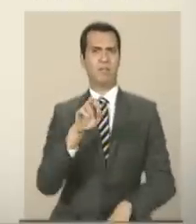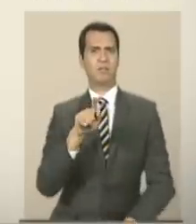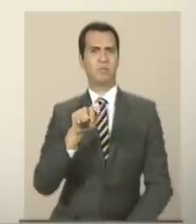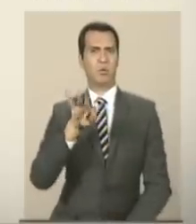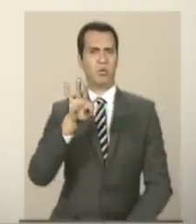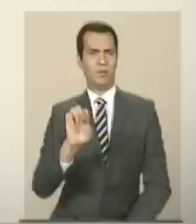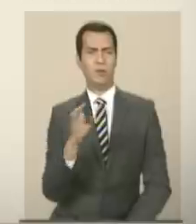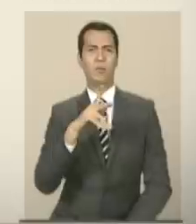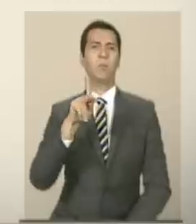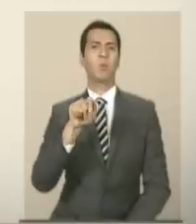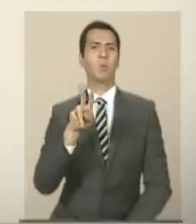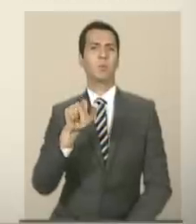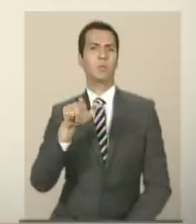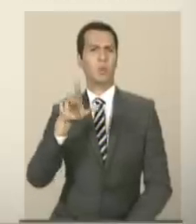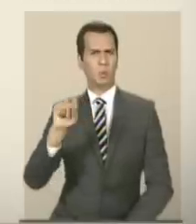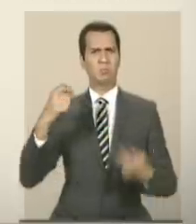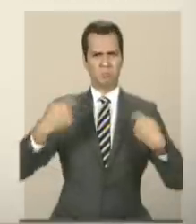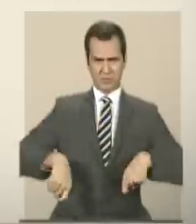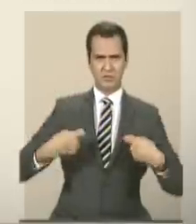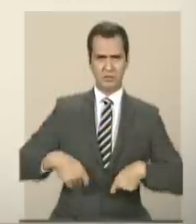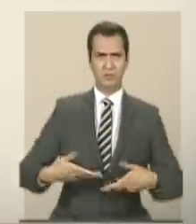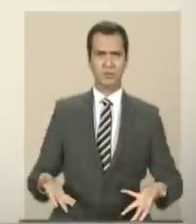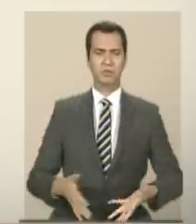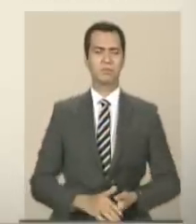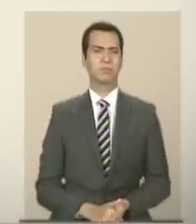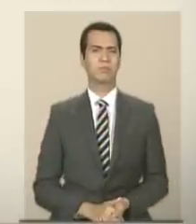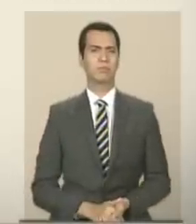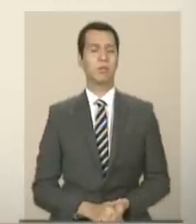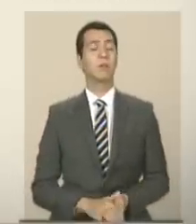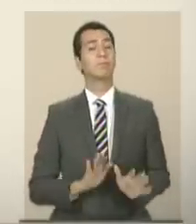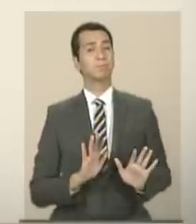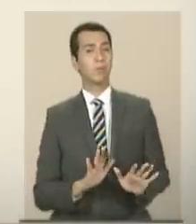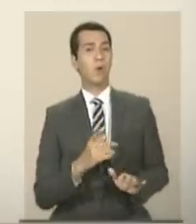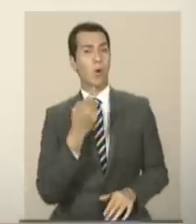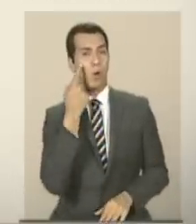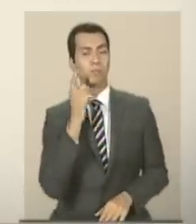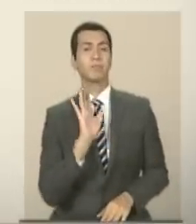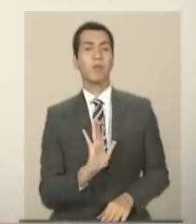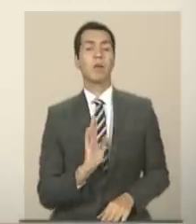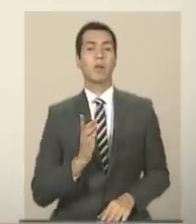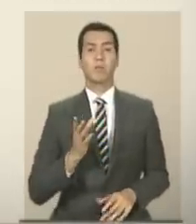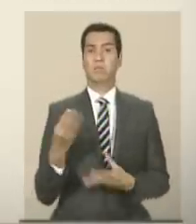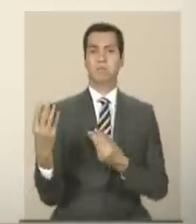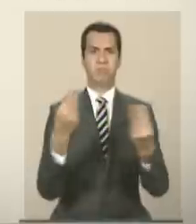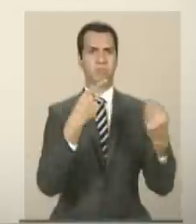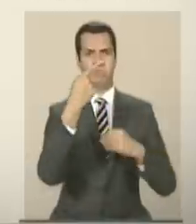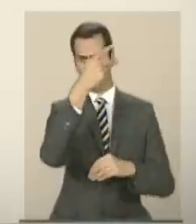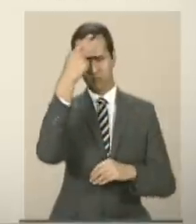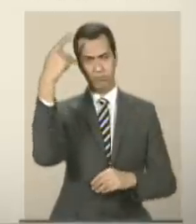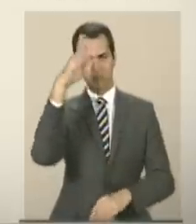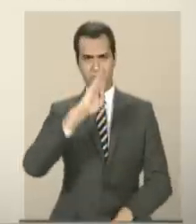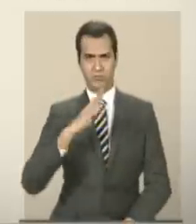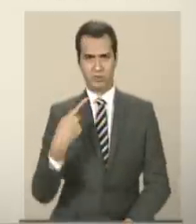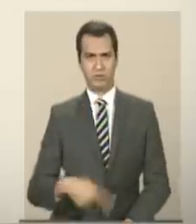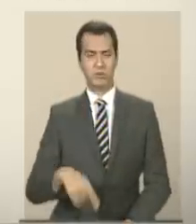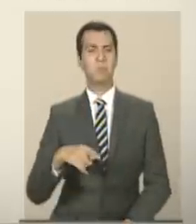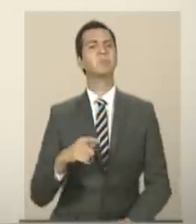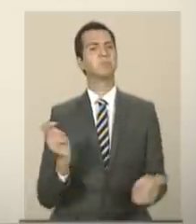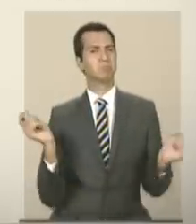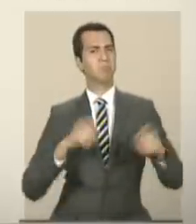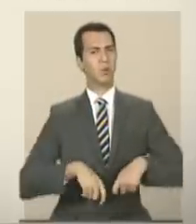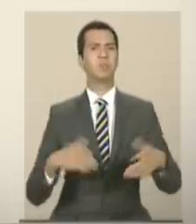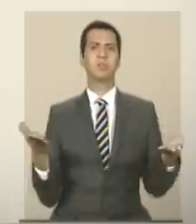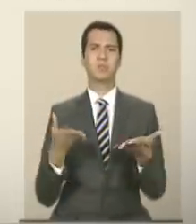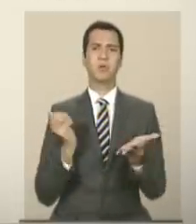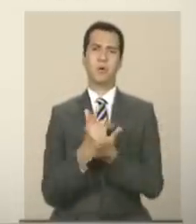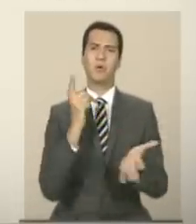Olha, Luciano, cada vez mais brasileiros estão tendo oportunidade de comprar o seu próprio carro. É sinal que a